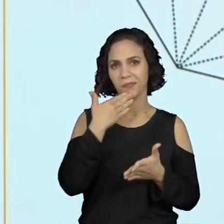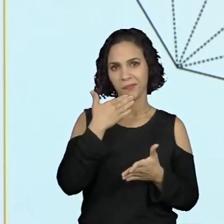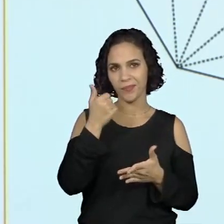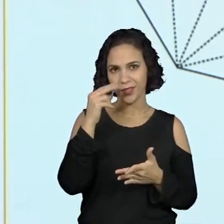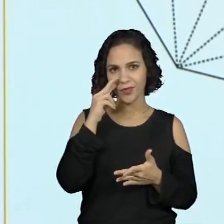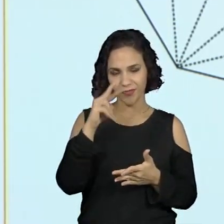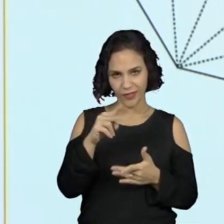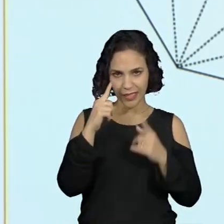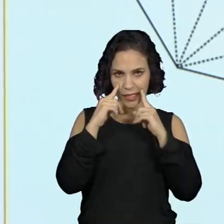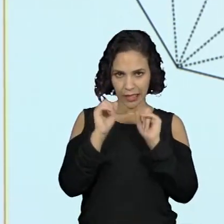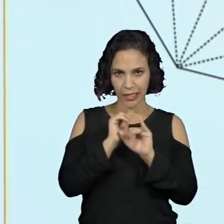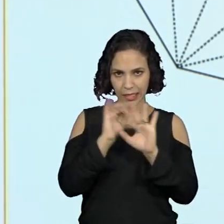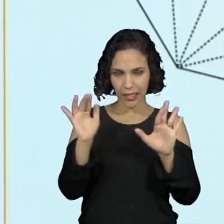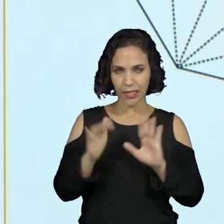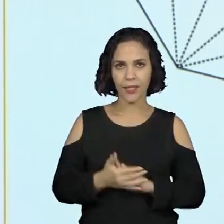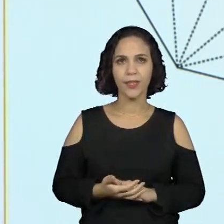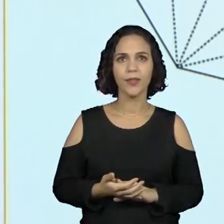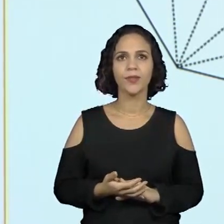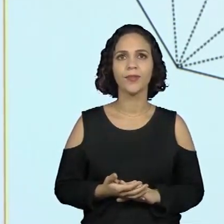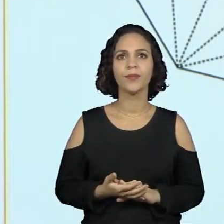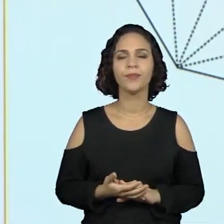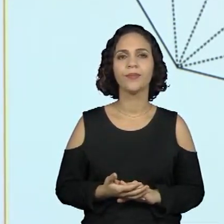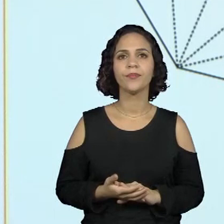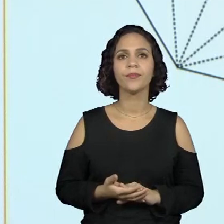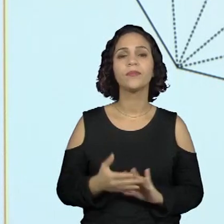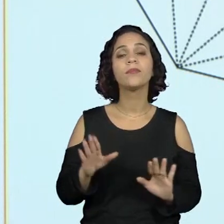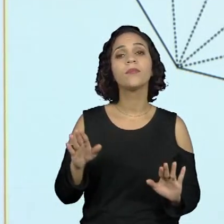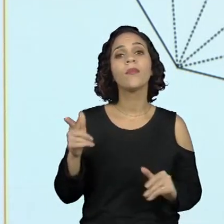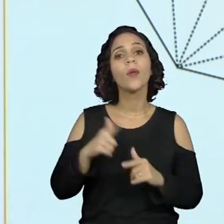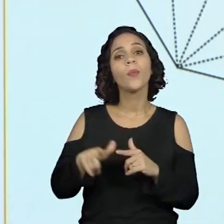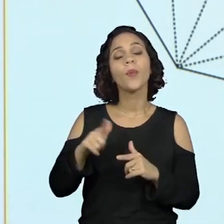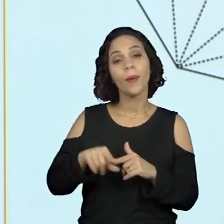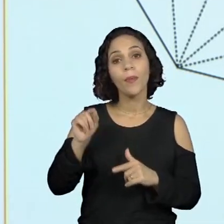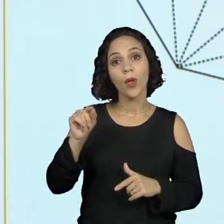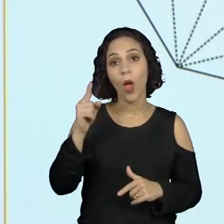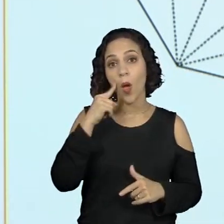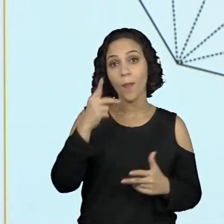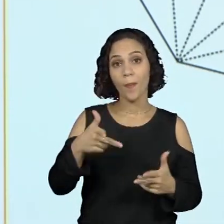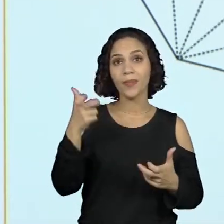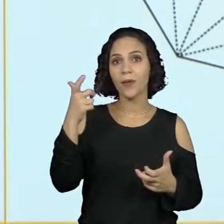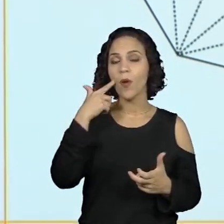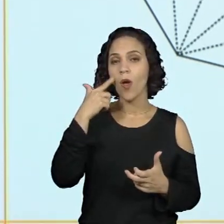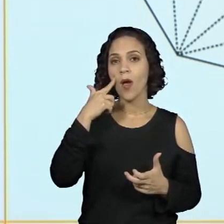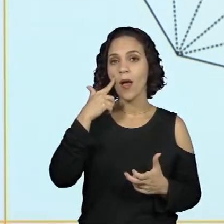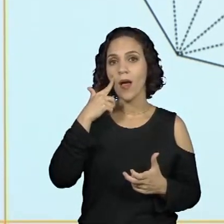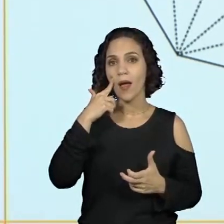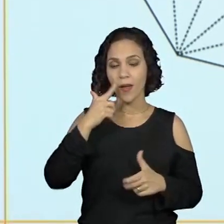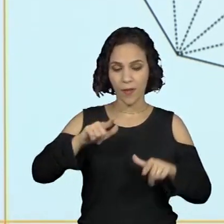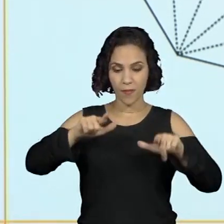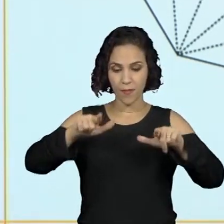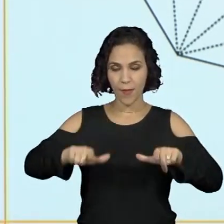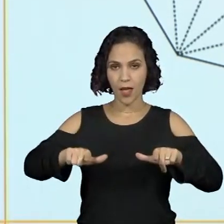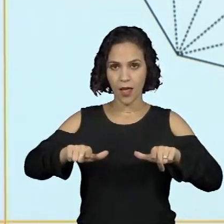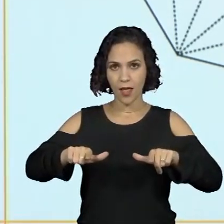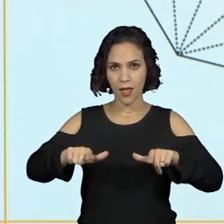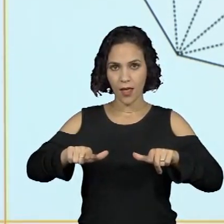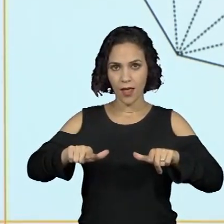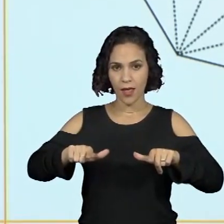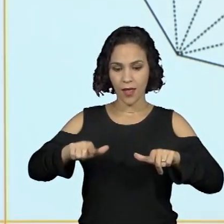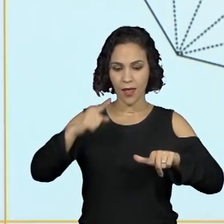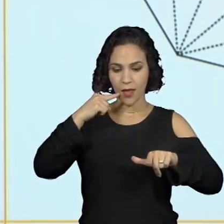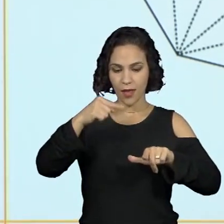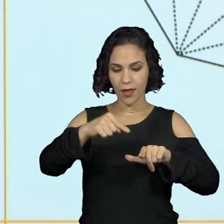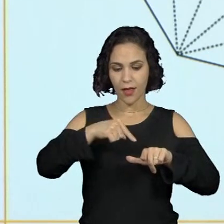gente conseguir entender. Qual é o meu problema? Observem a base, é uma base quadrada, quadrada com